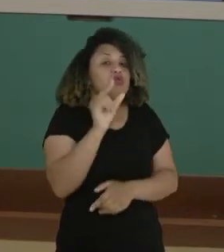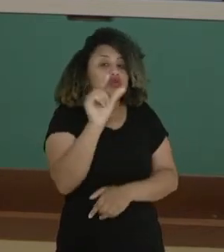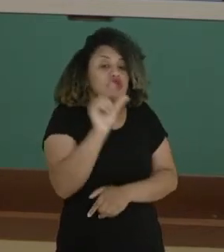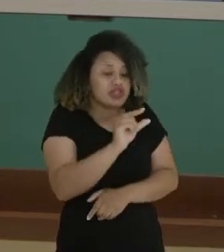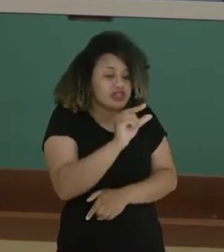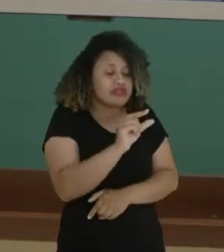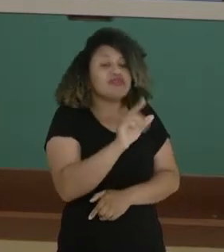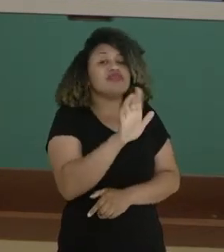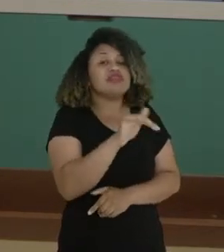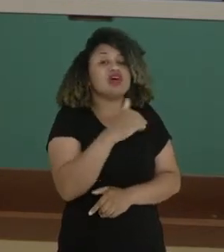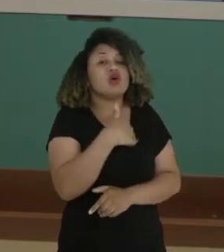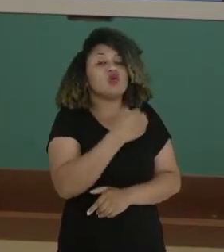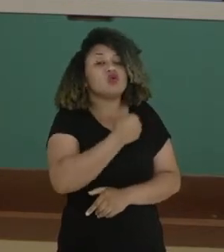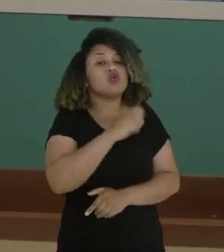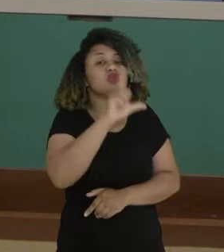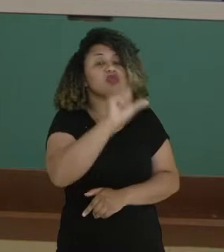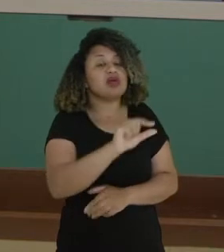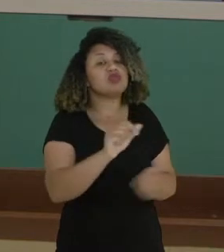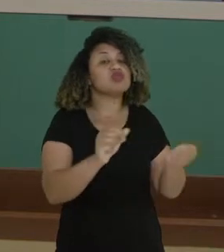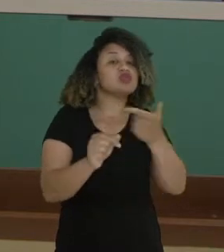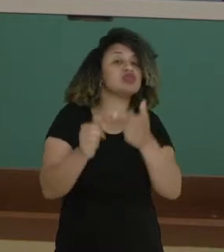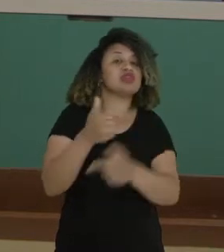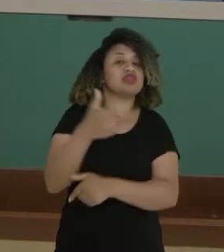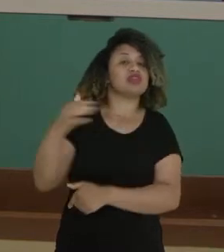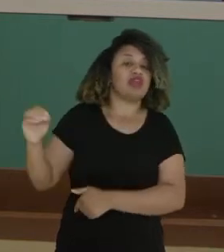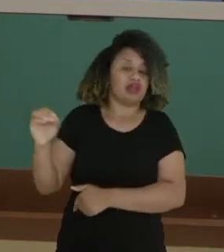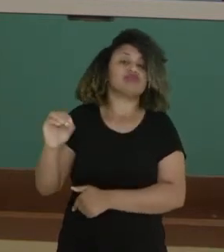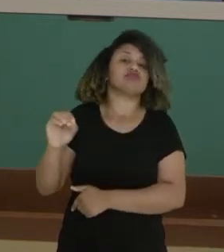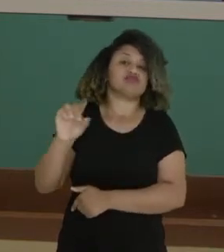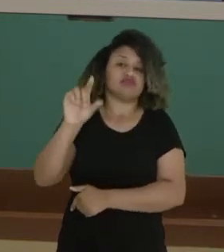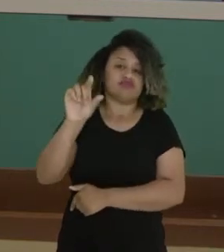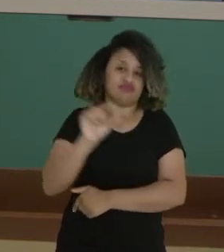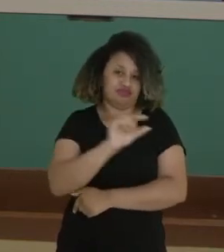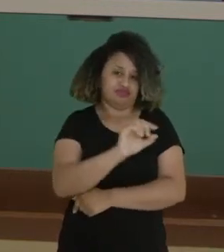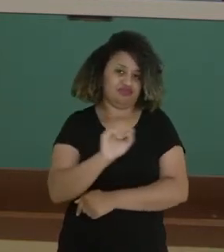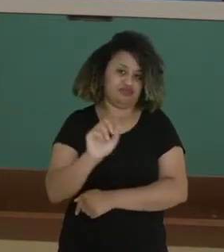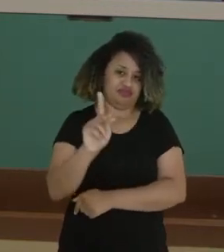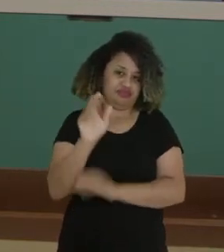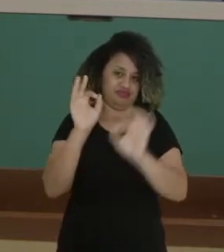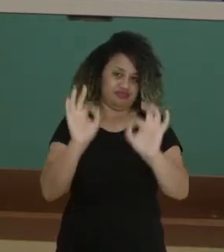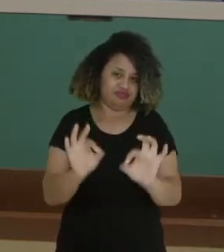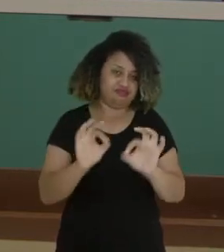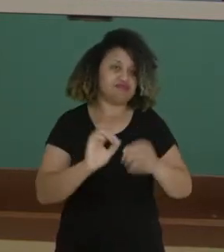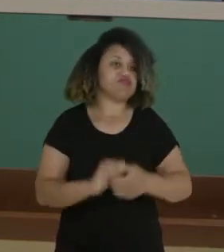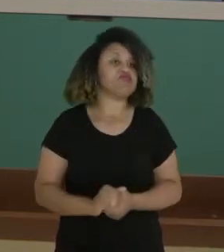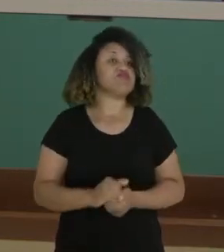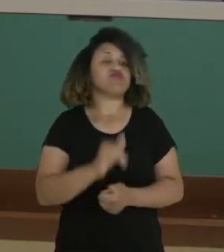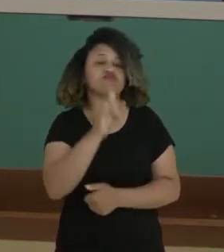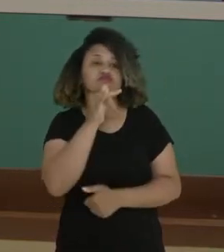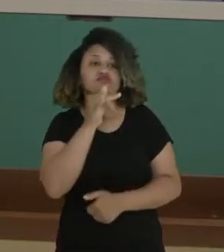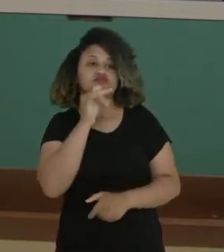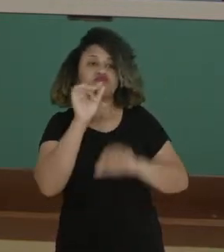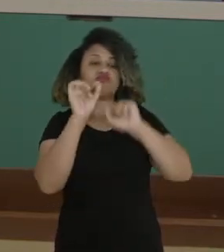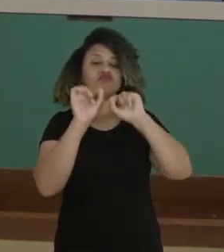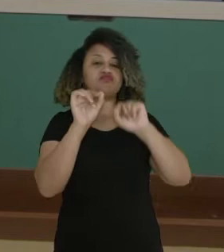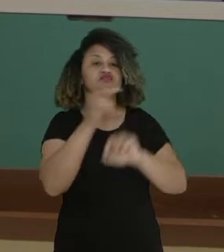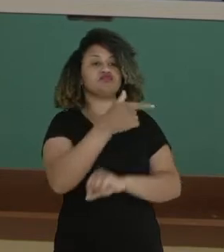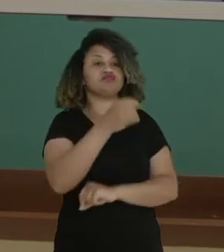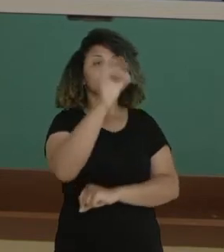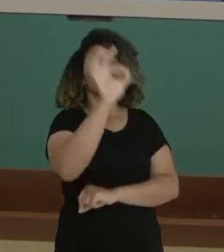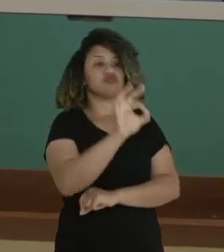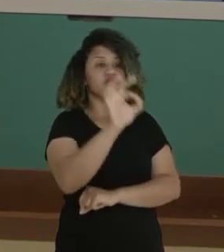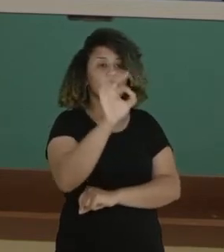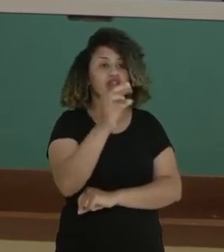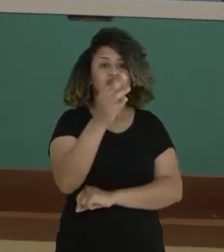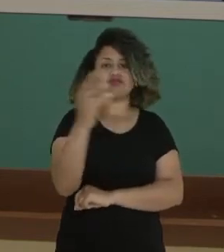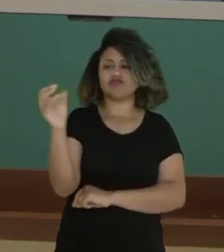tem que ser um número menor do que 100 para pegar uma parte, ok? Então, olha lá, exemplo. 20% de 300. O